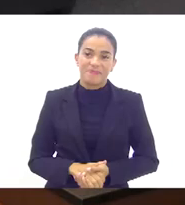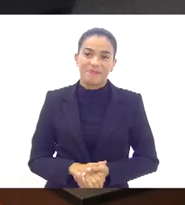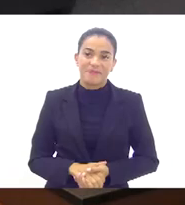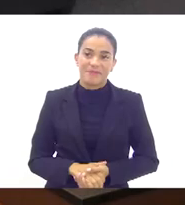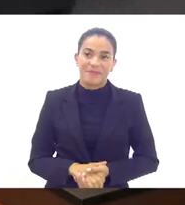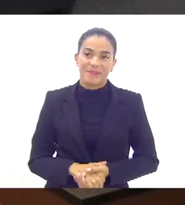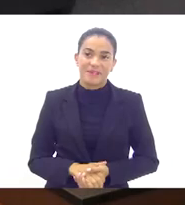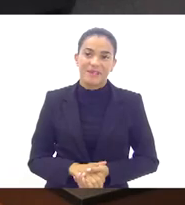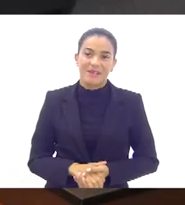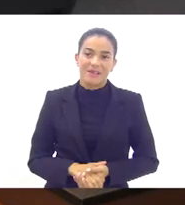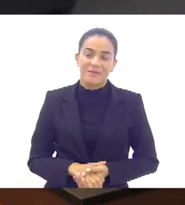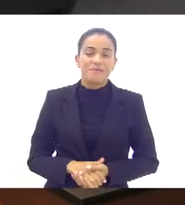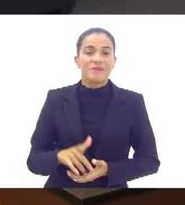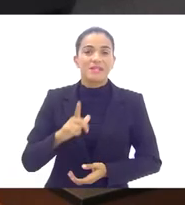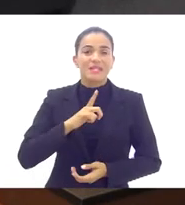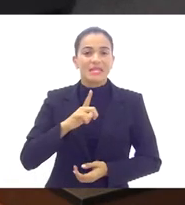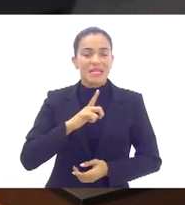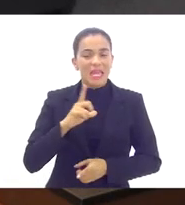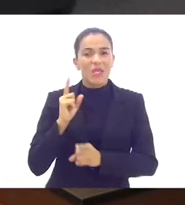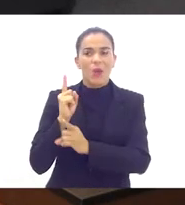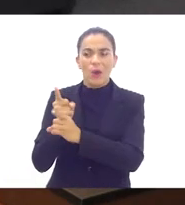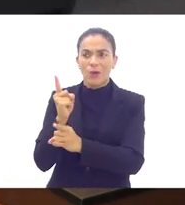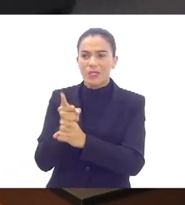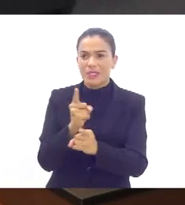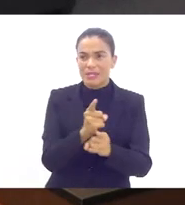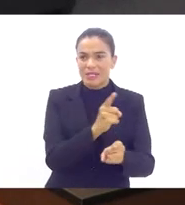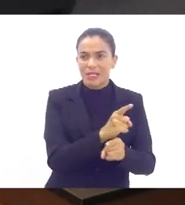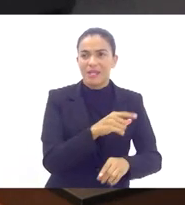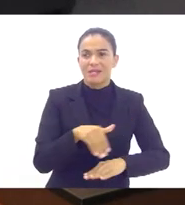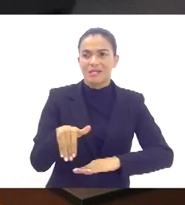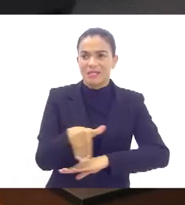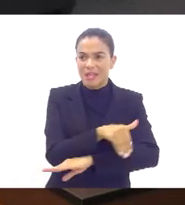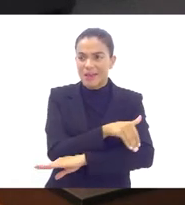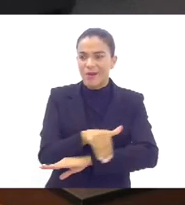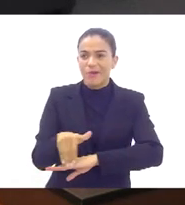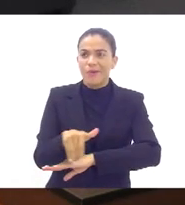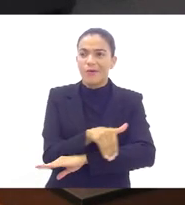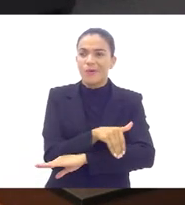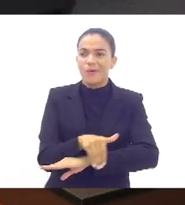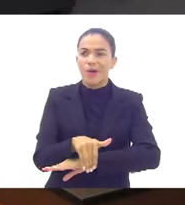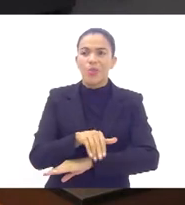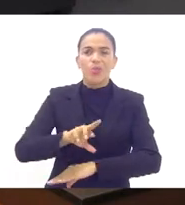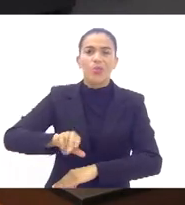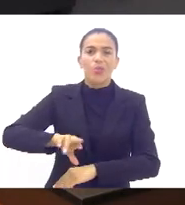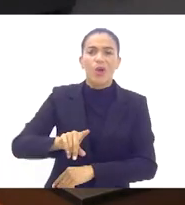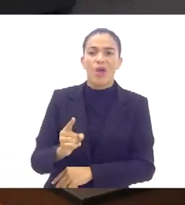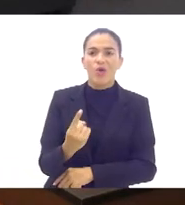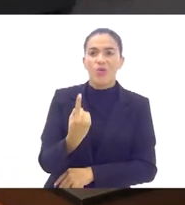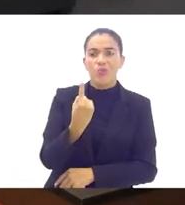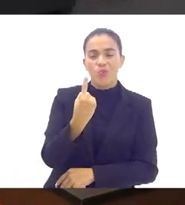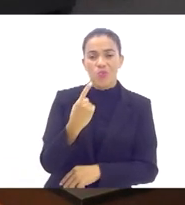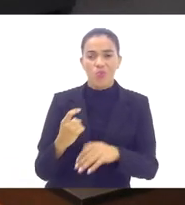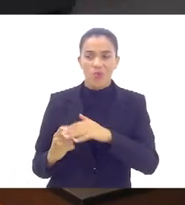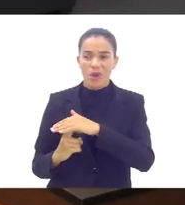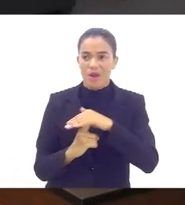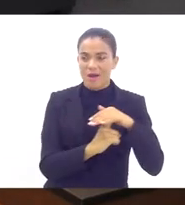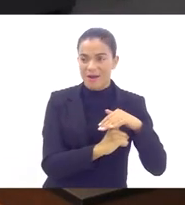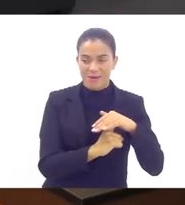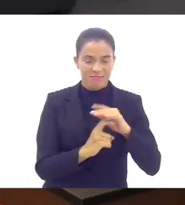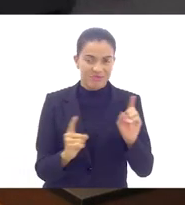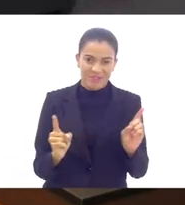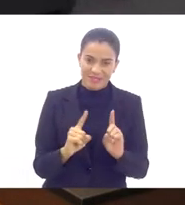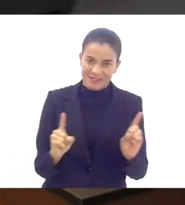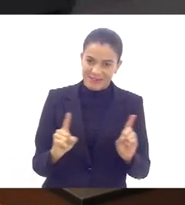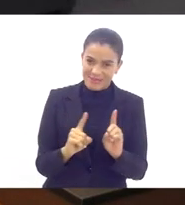A gente tem visto nas ruas que geralmente não é um ambulante só que leva só a garrafinha.